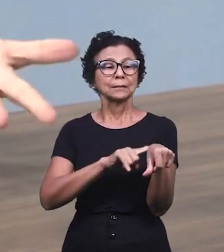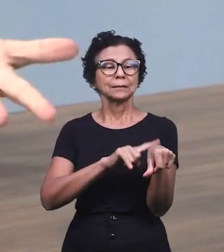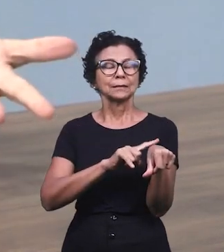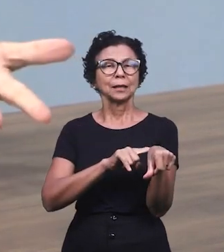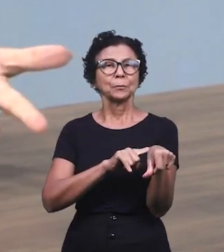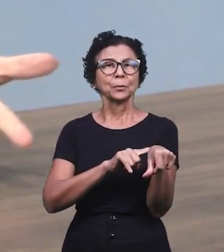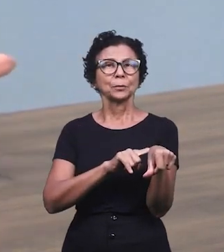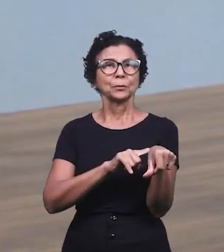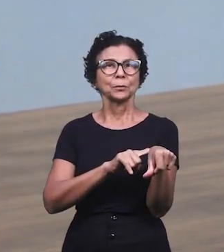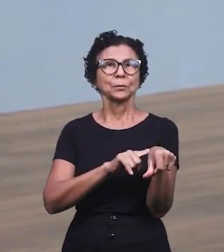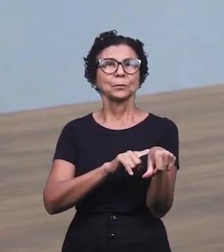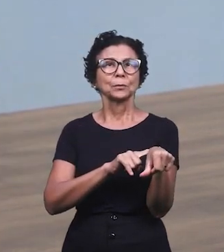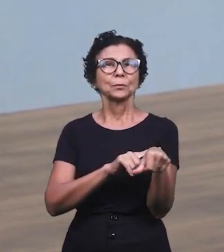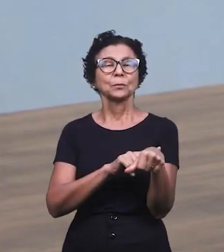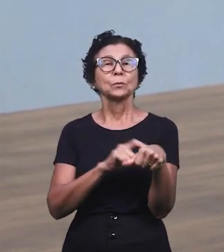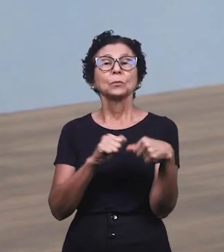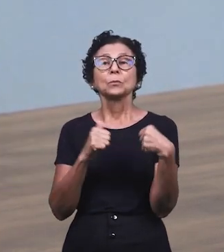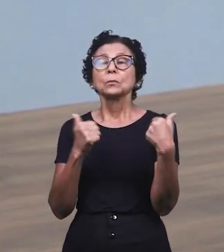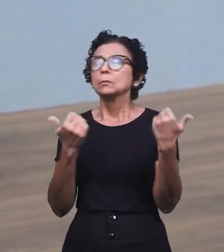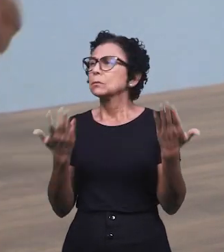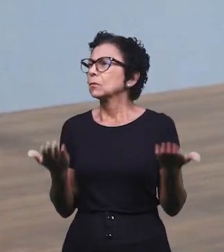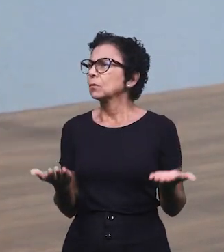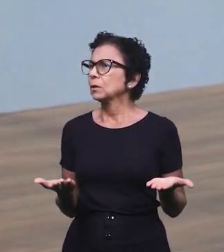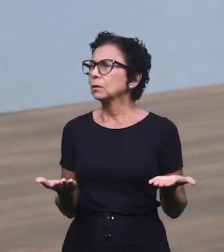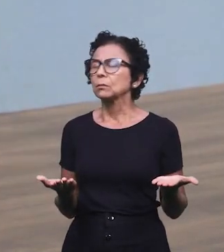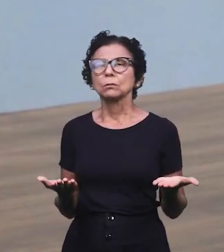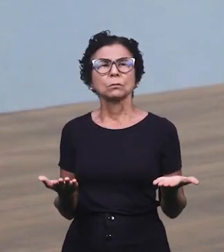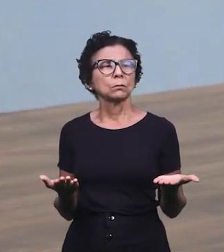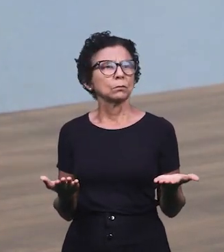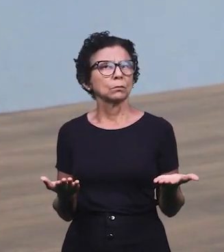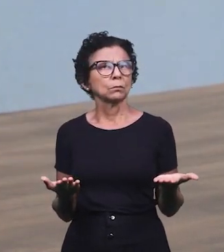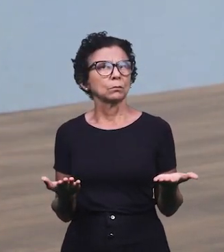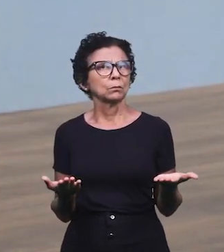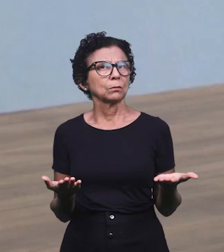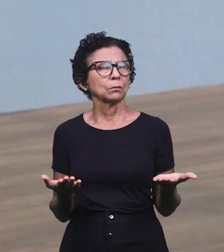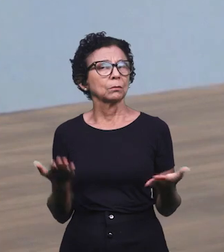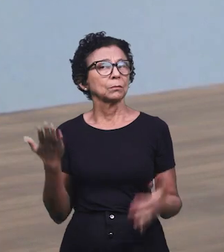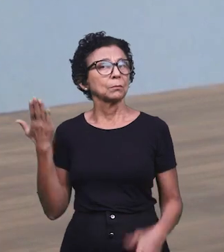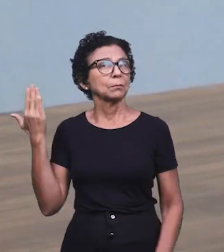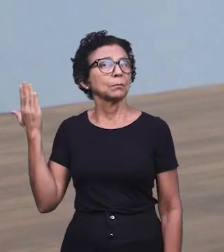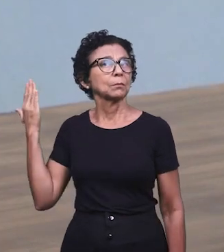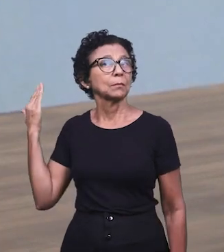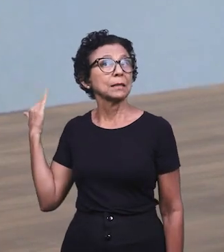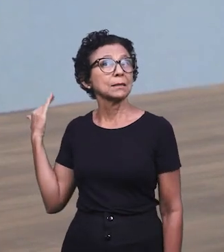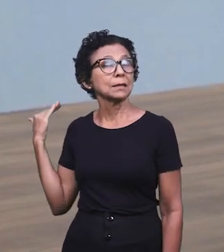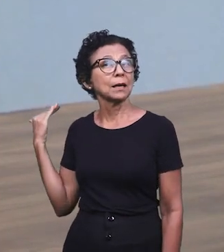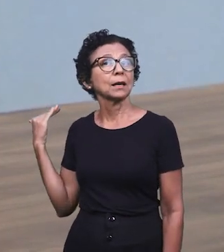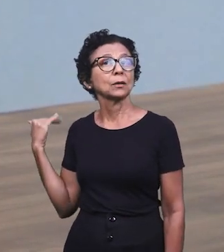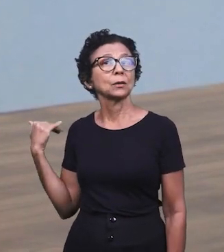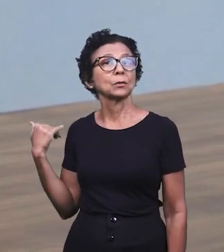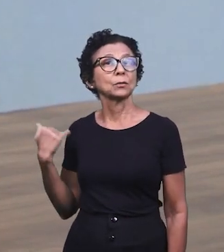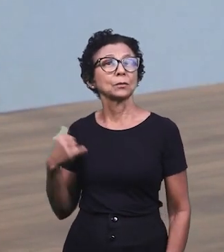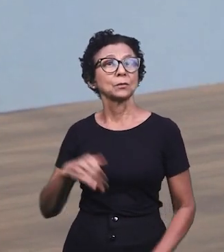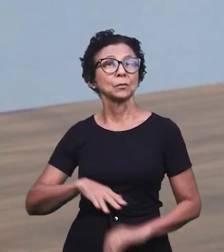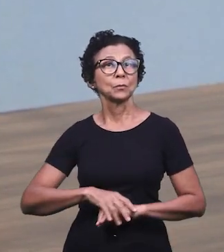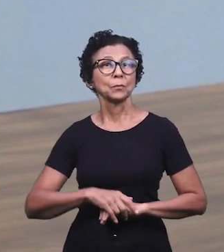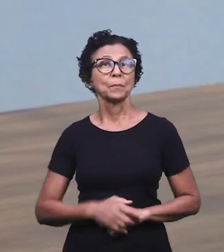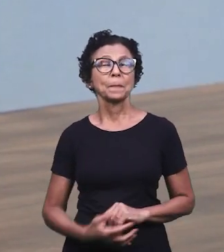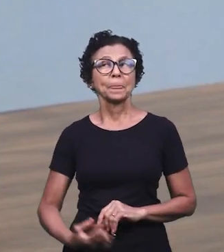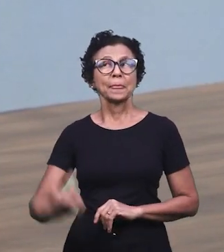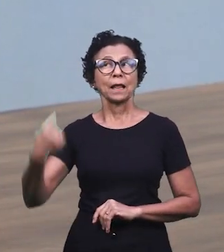que foi? Aí eu vou colocar, então, lá no passado, por quê? Nasceu, o verbo é o quê? No